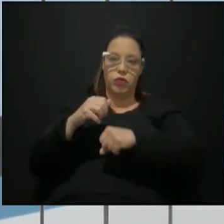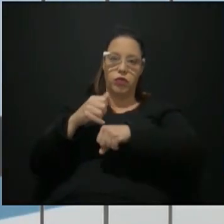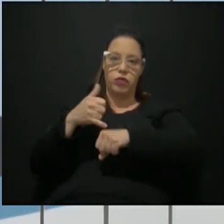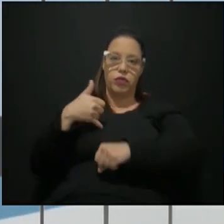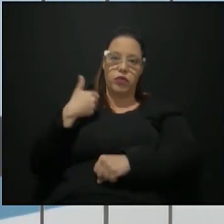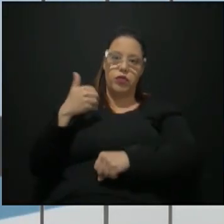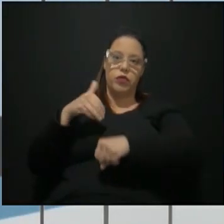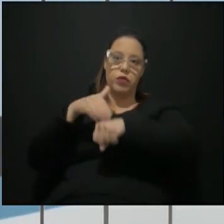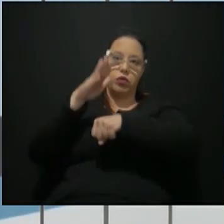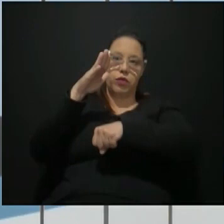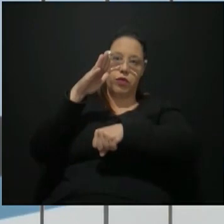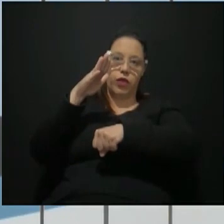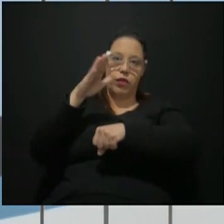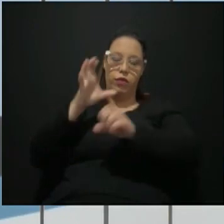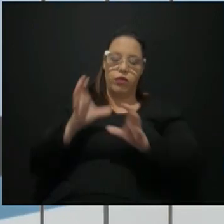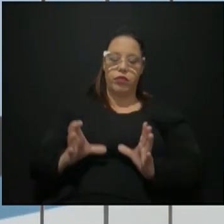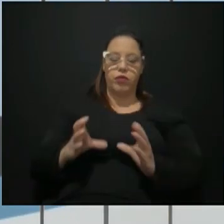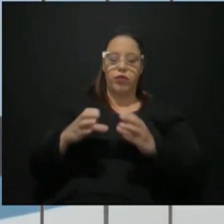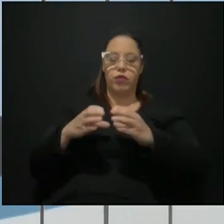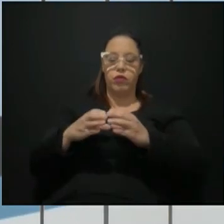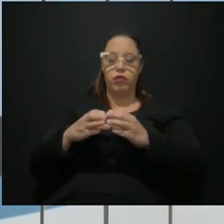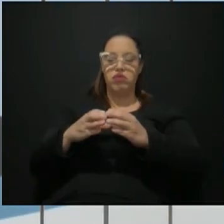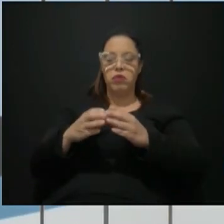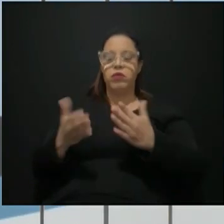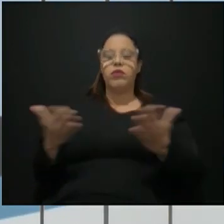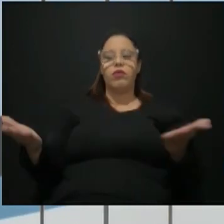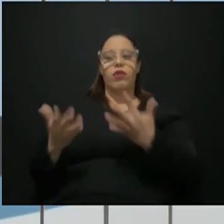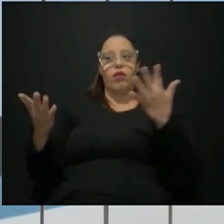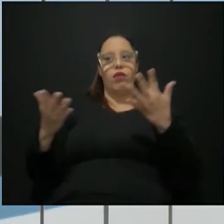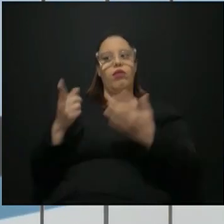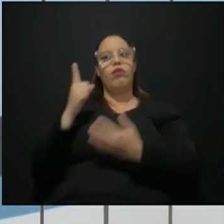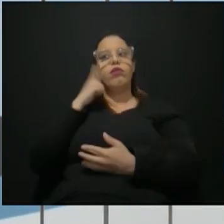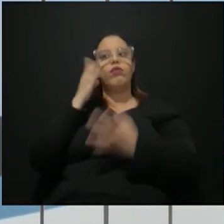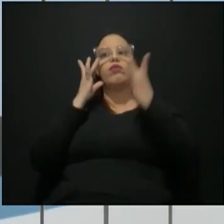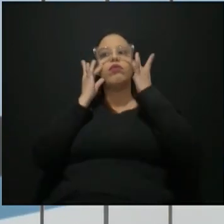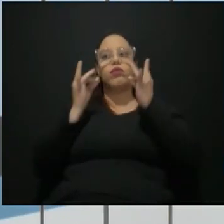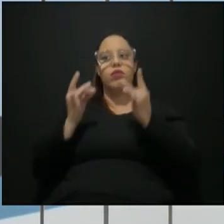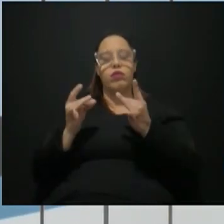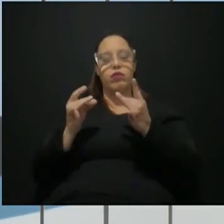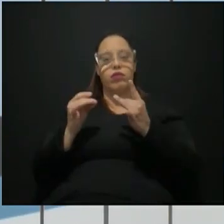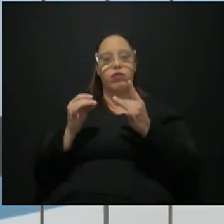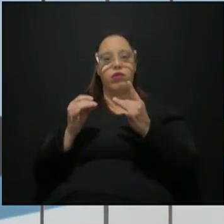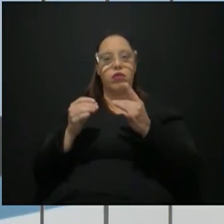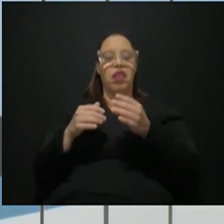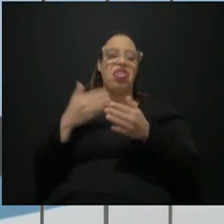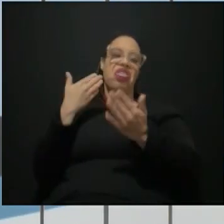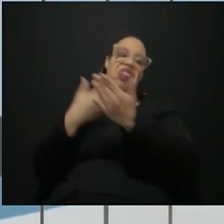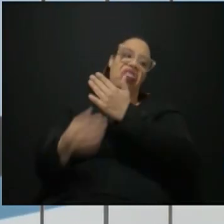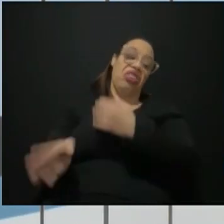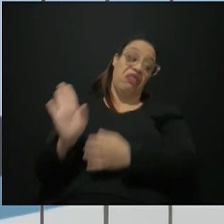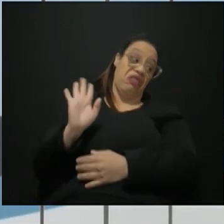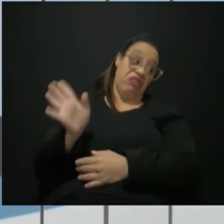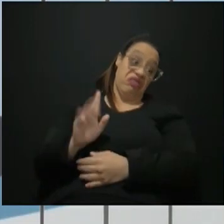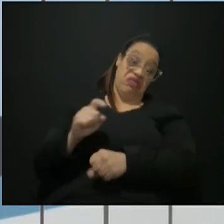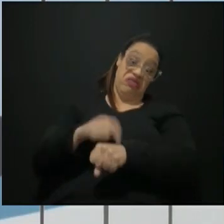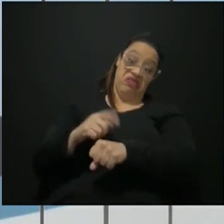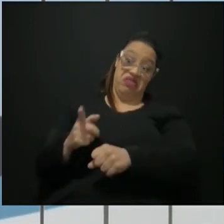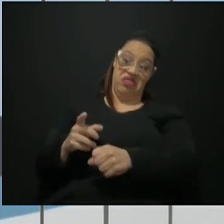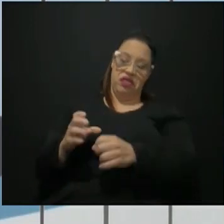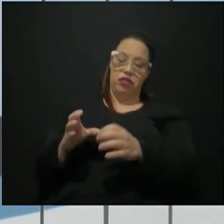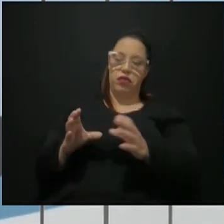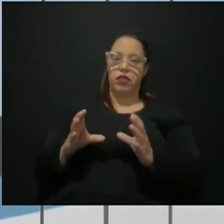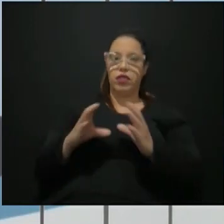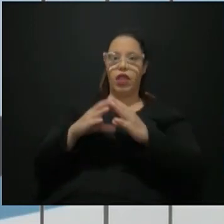um mercado que vai demandar esse tipo de atenção. Né? E o mercado não perde tempo. Então, as clínicas, né, de estética,